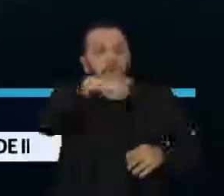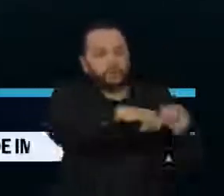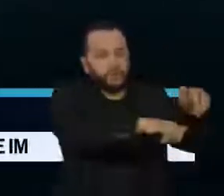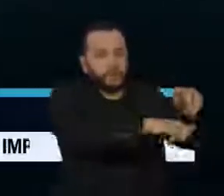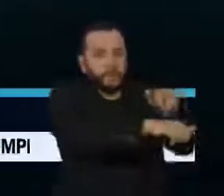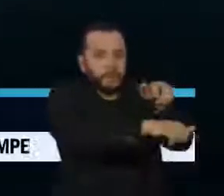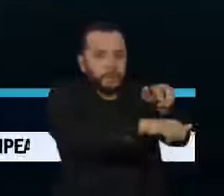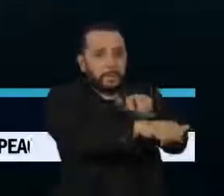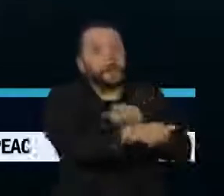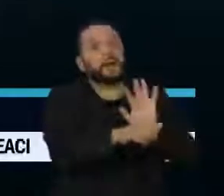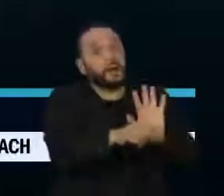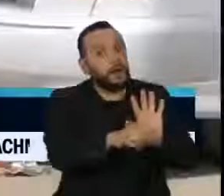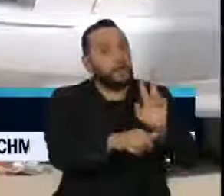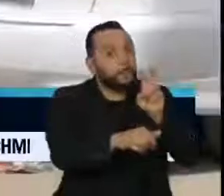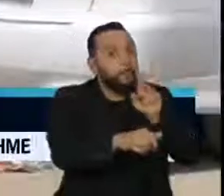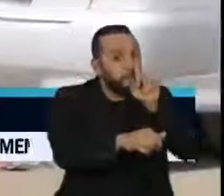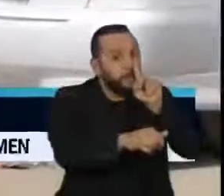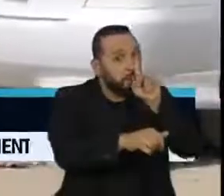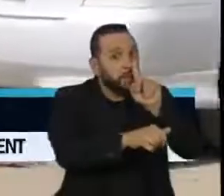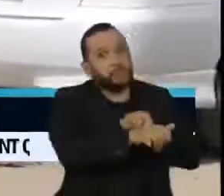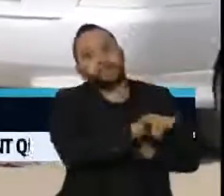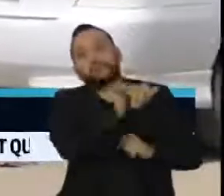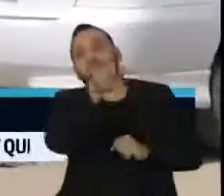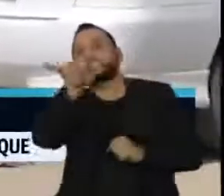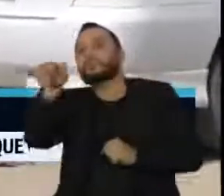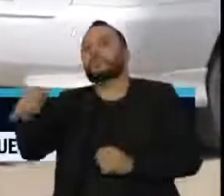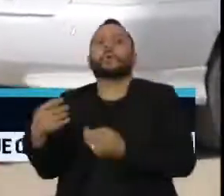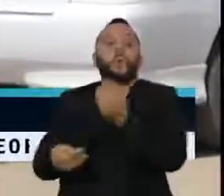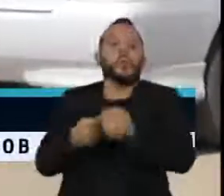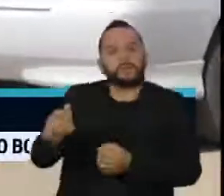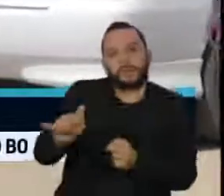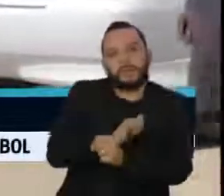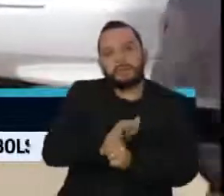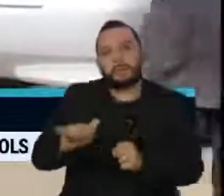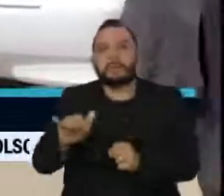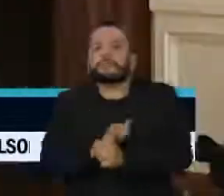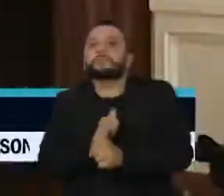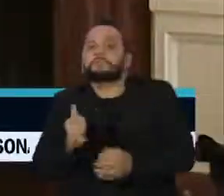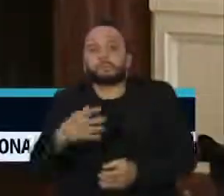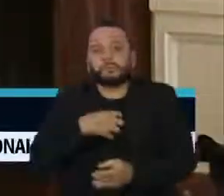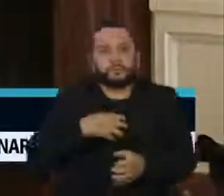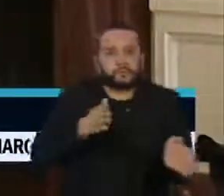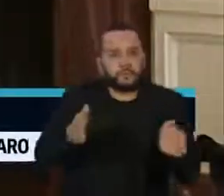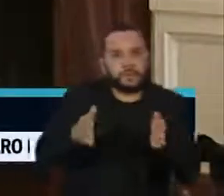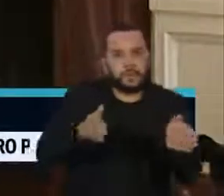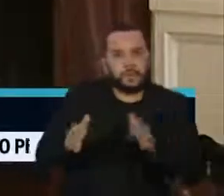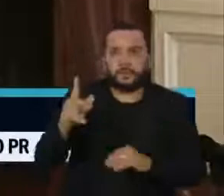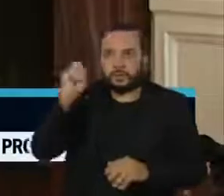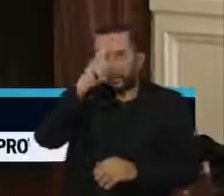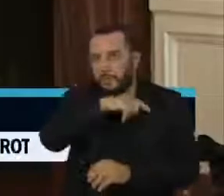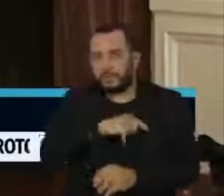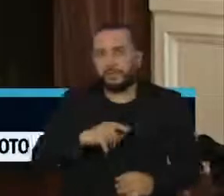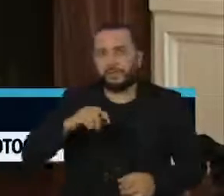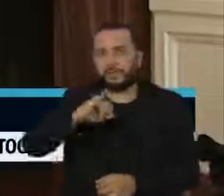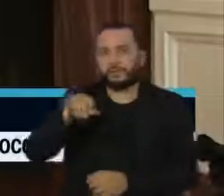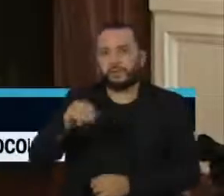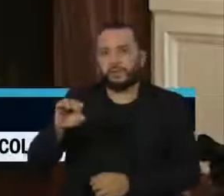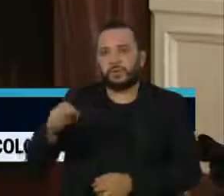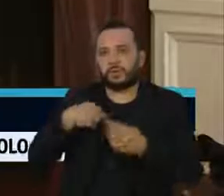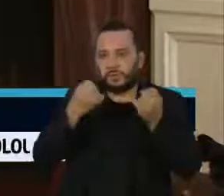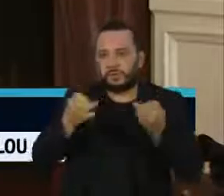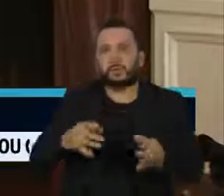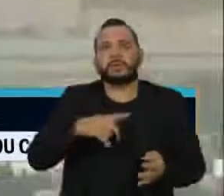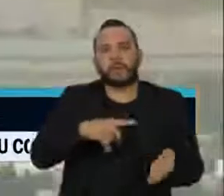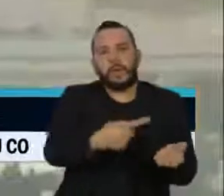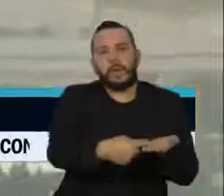envolve riscos para as Forças Armadas e está sendo conduzida em circunstâncias difíceis. Biden acrescentou que tem um acordo com o